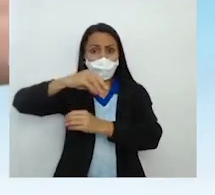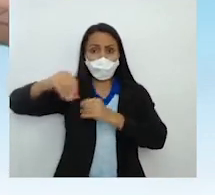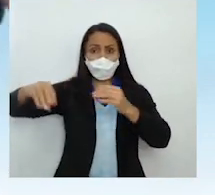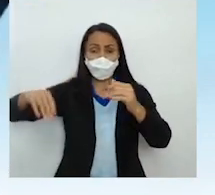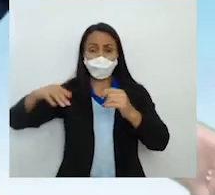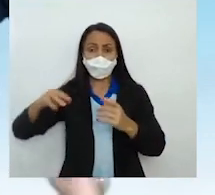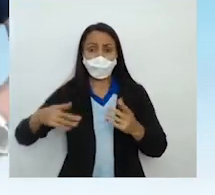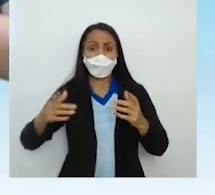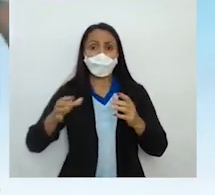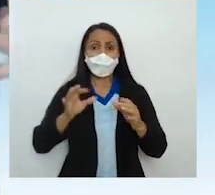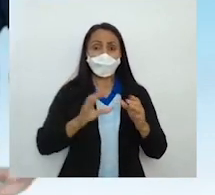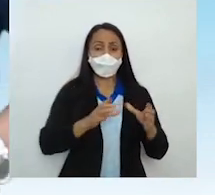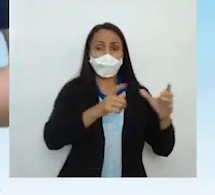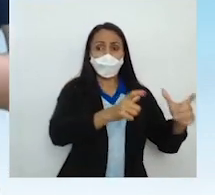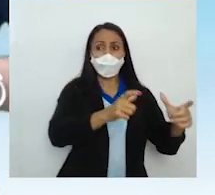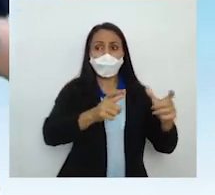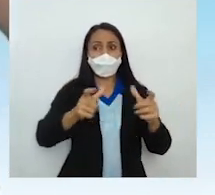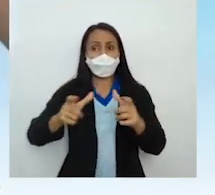Então assim, como